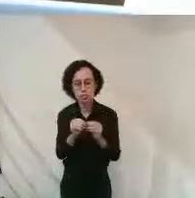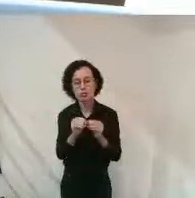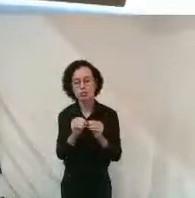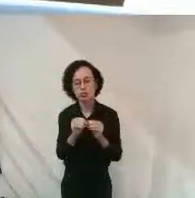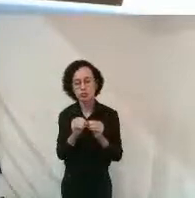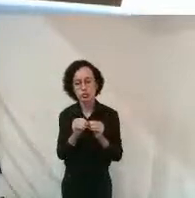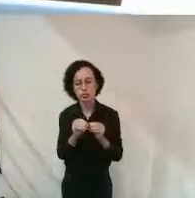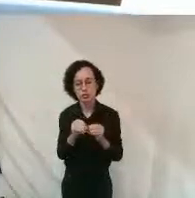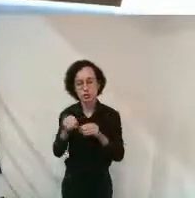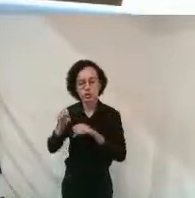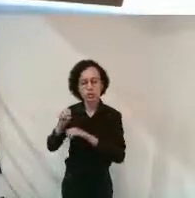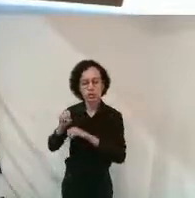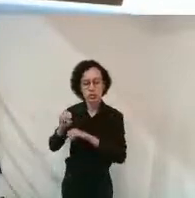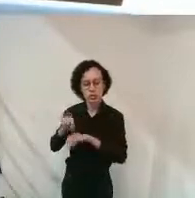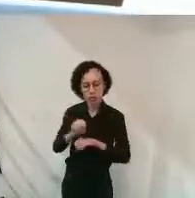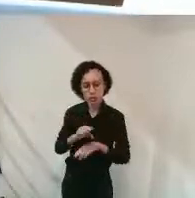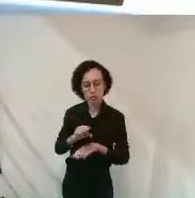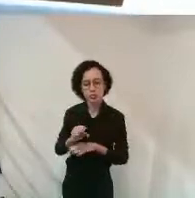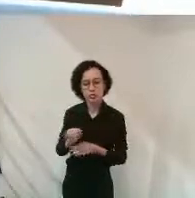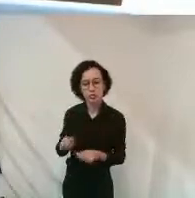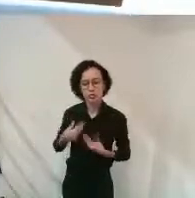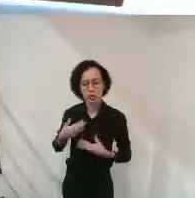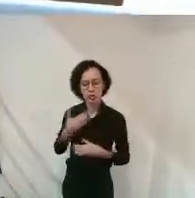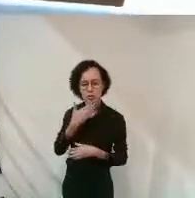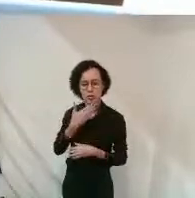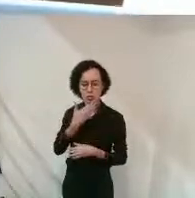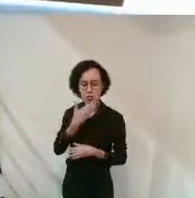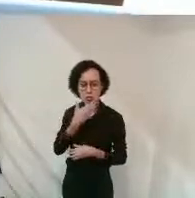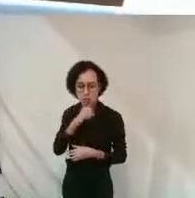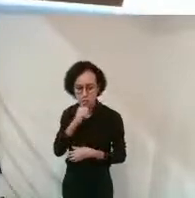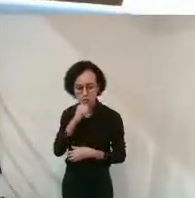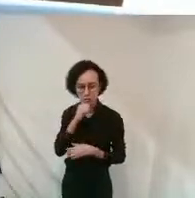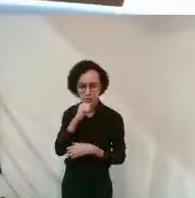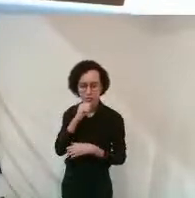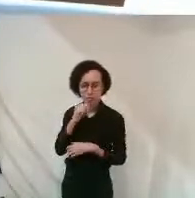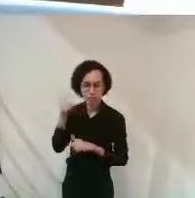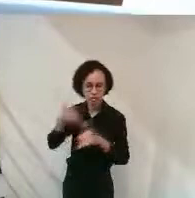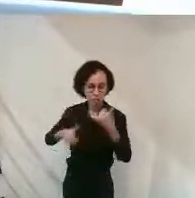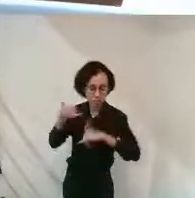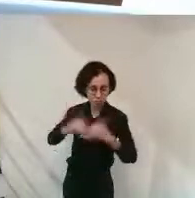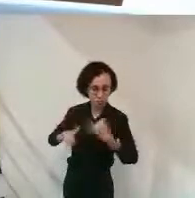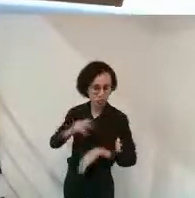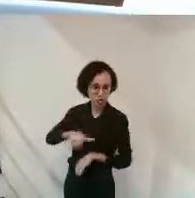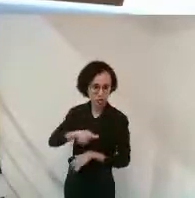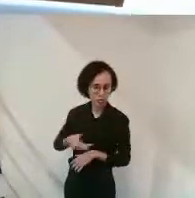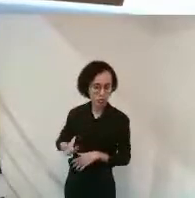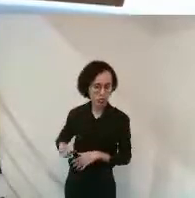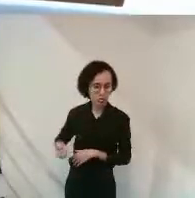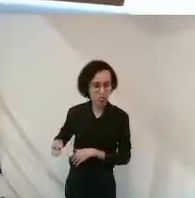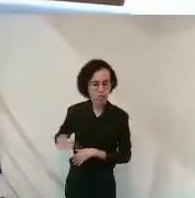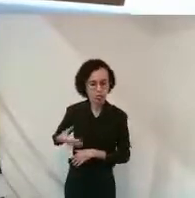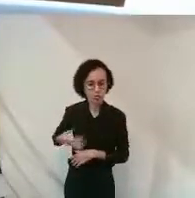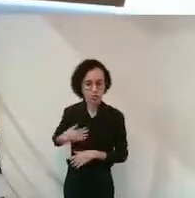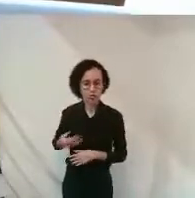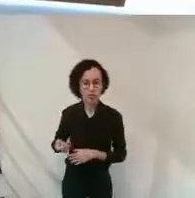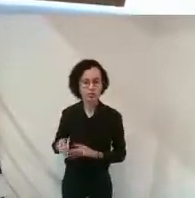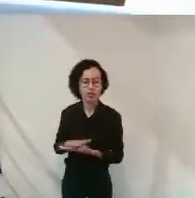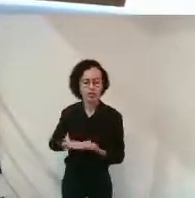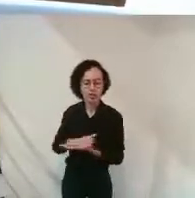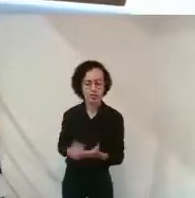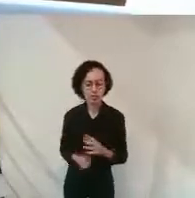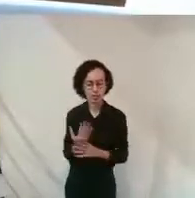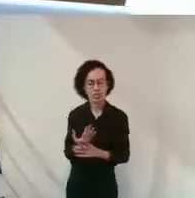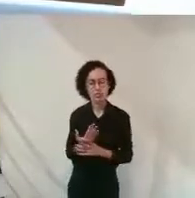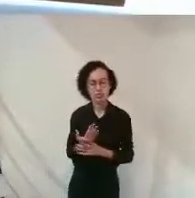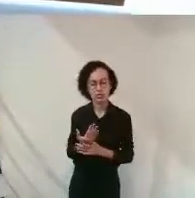num ensinamento que nos foi dado pelo pai da química no século XVIII, que não é algo novo, né, que na natureza nada se cria, nada se perde,